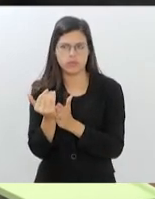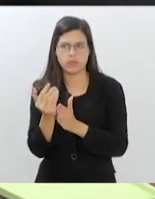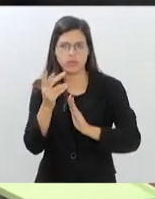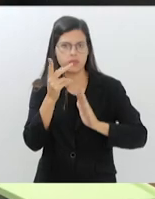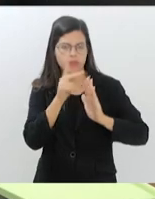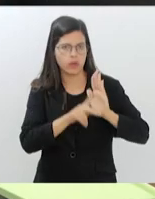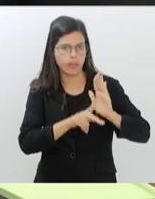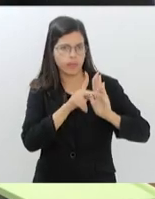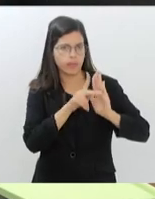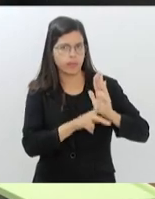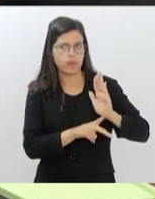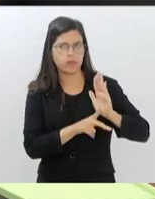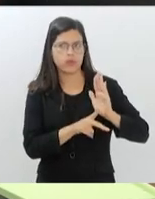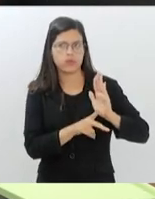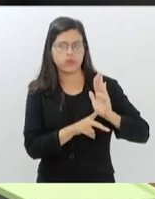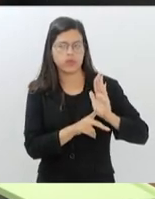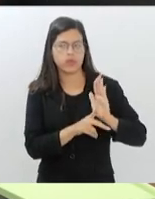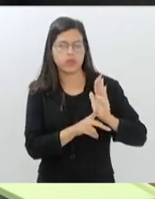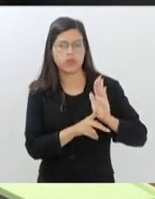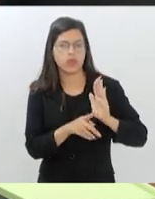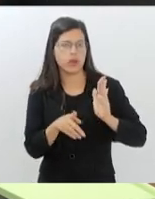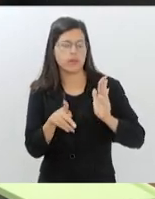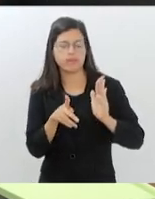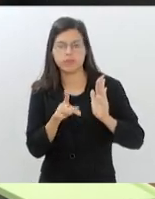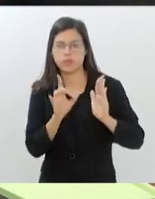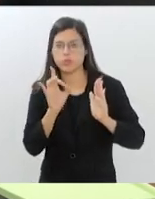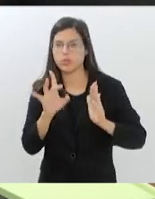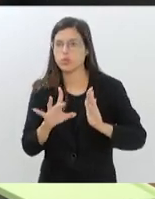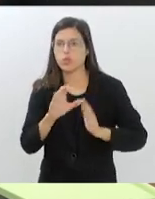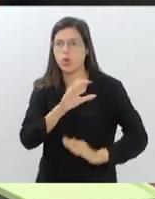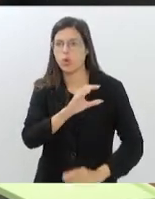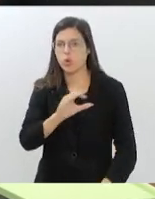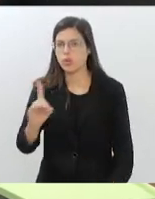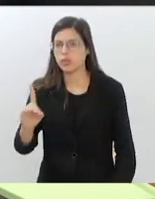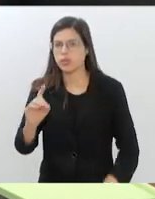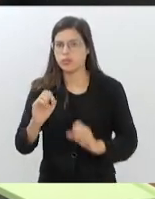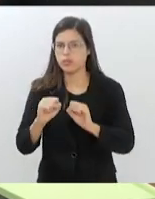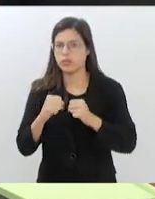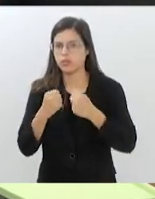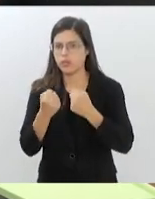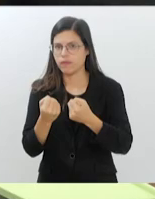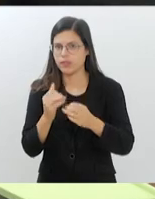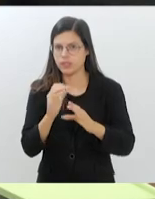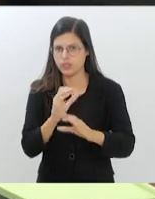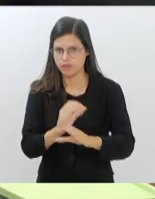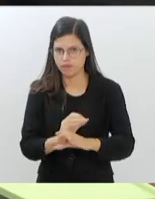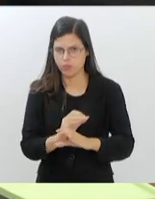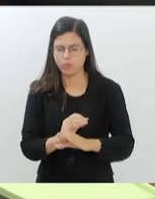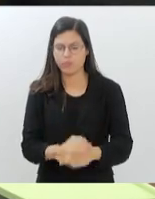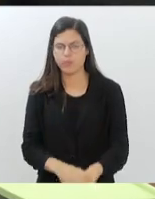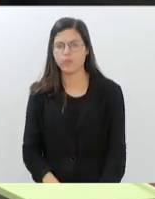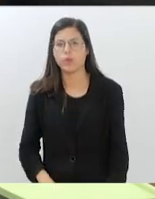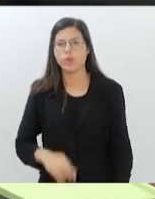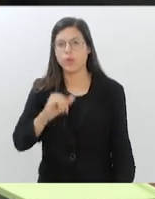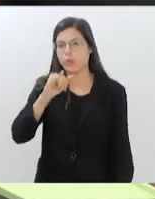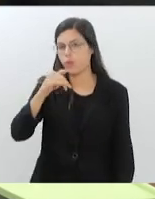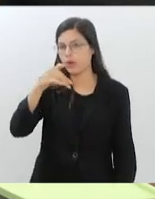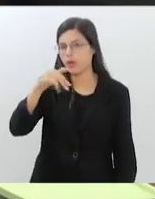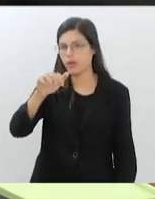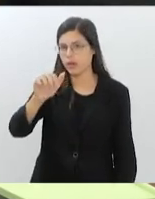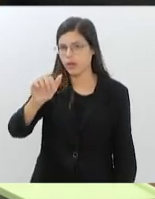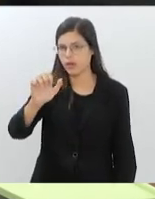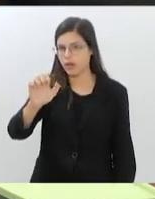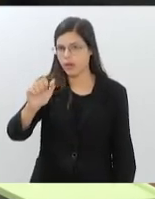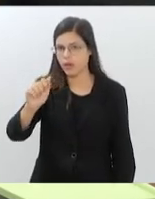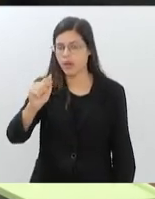projeto era exclusivamente coordenado pela defesa civil o próprio inia pediu para ser